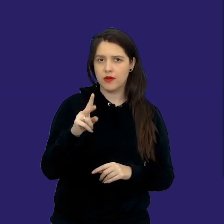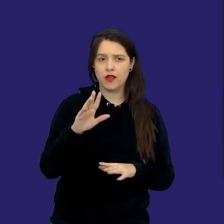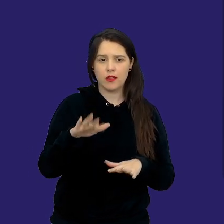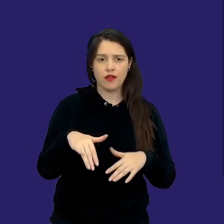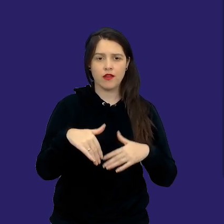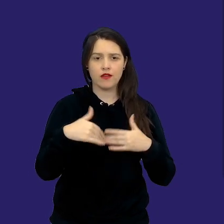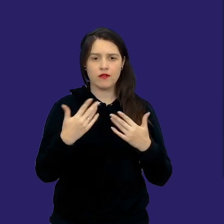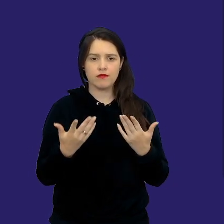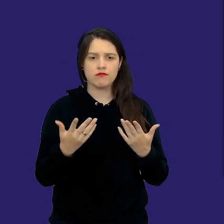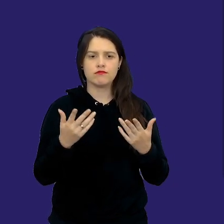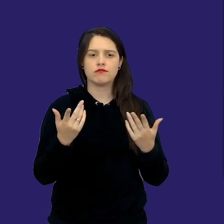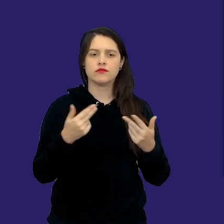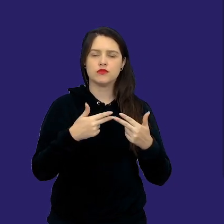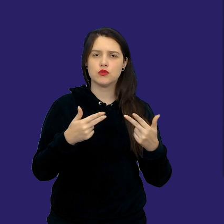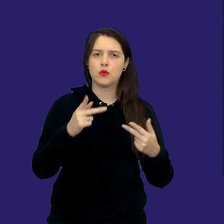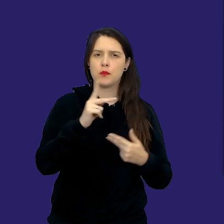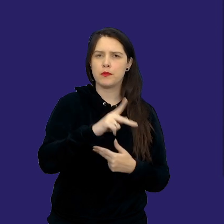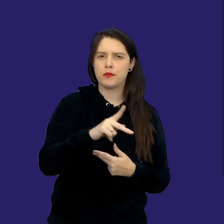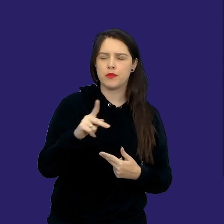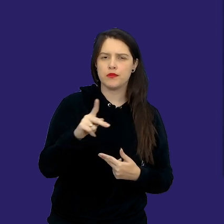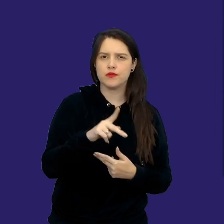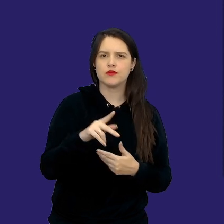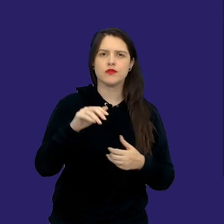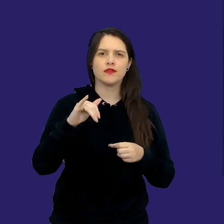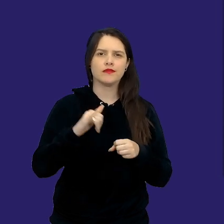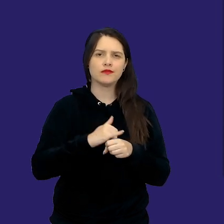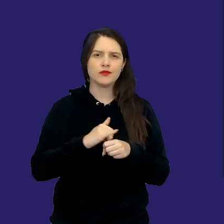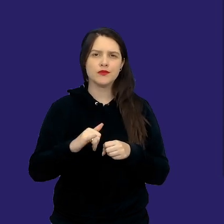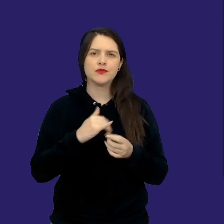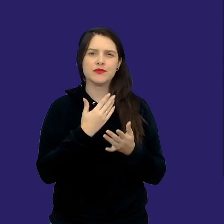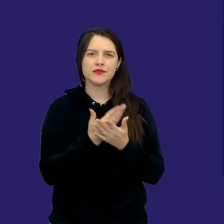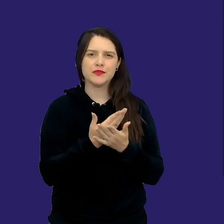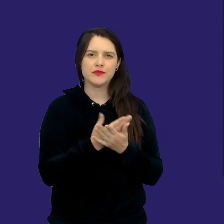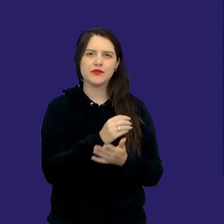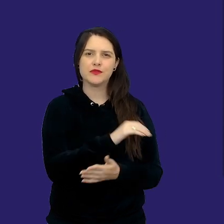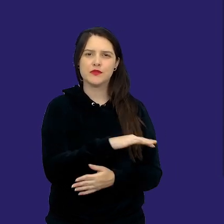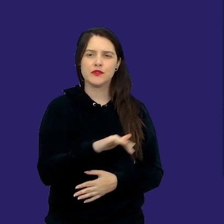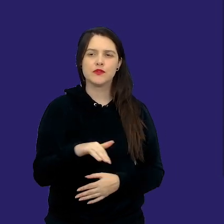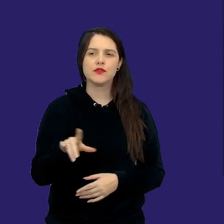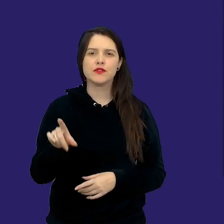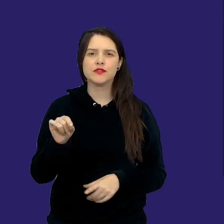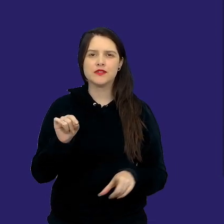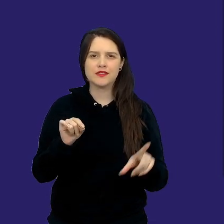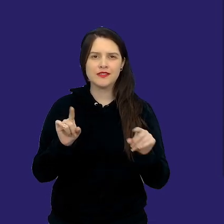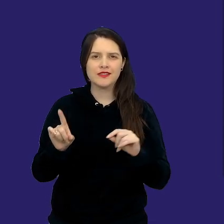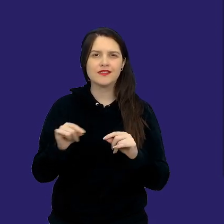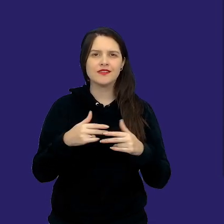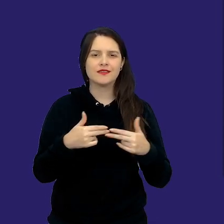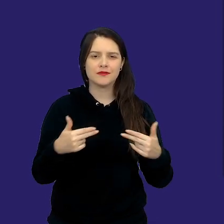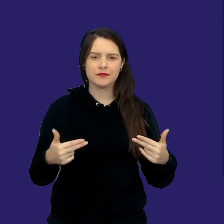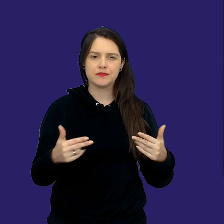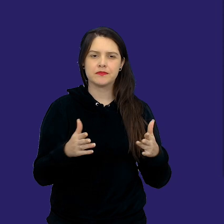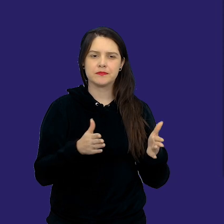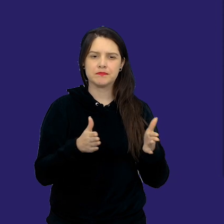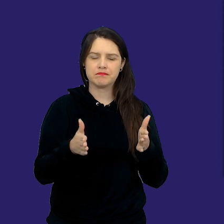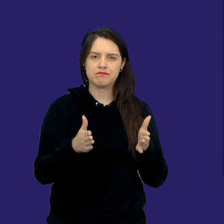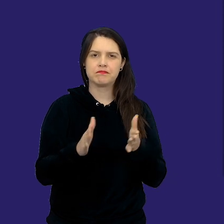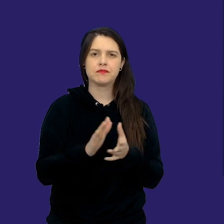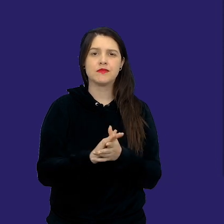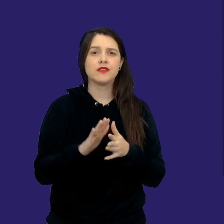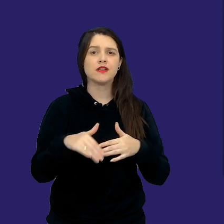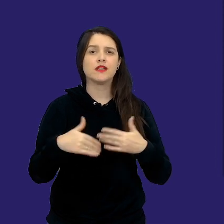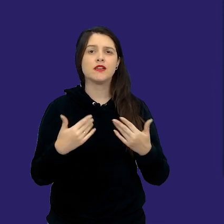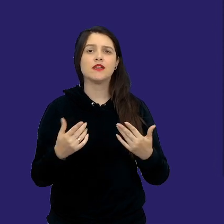os cadernos do professor e os cadernos dos estudantes, estão disponíveis no site da EFAP. São